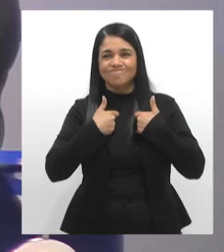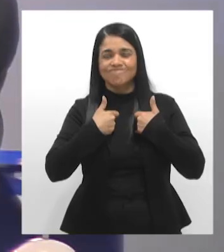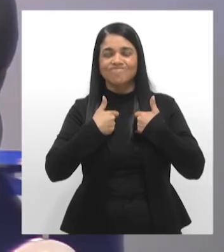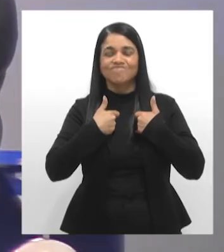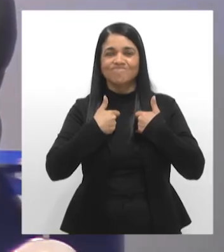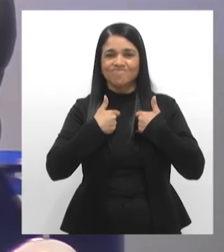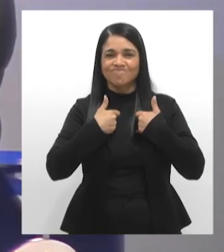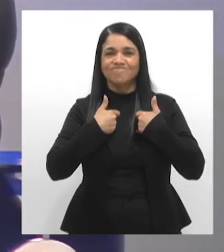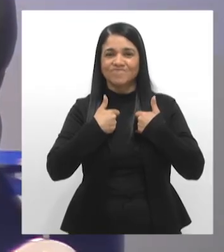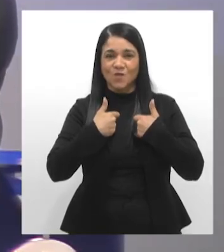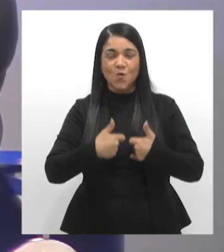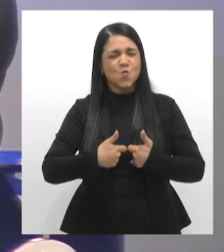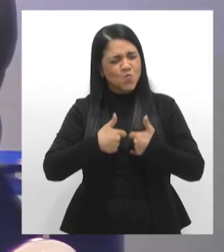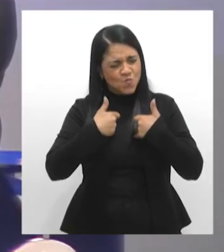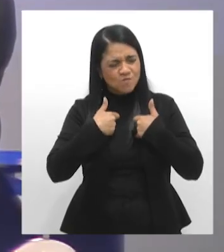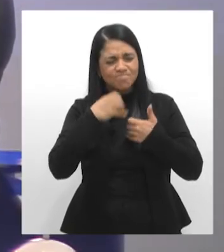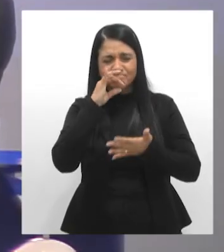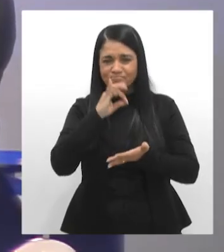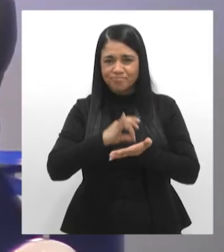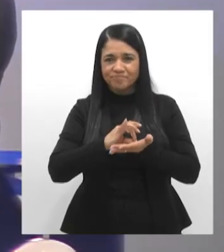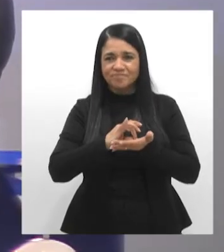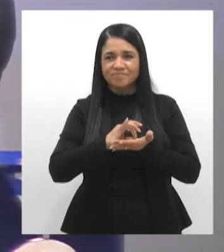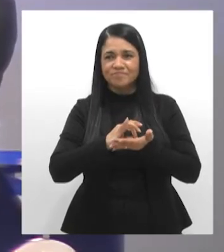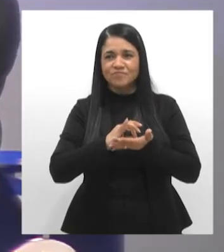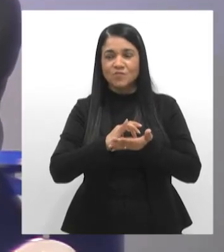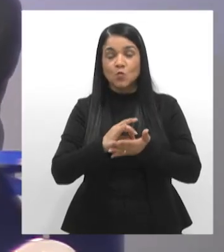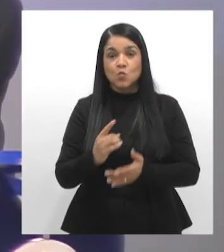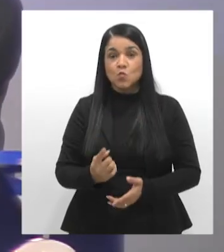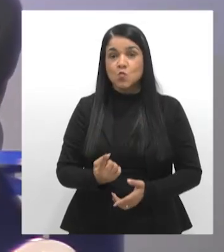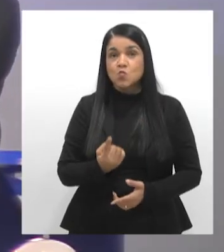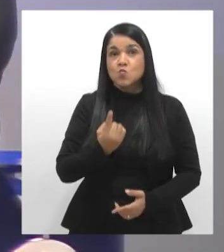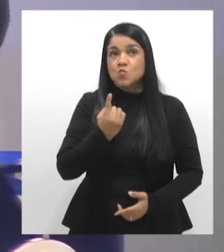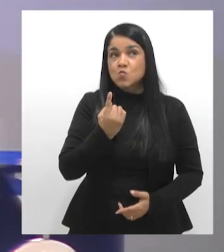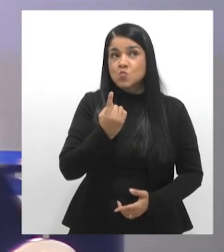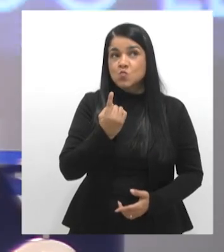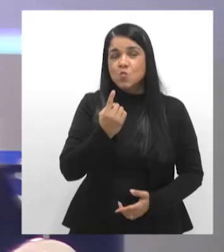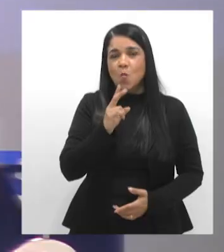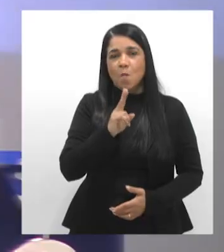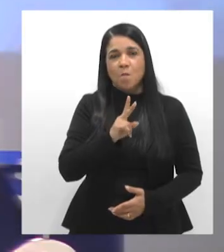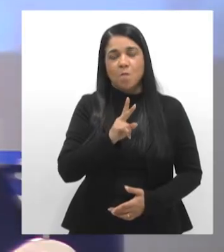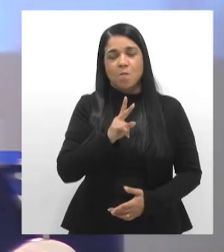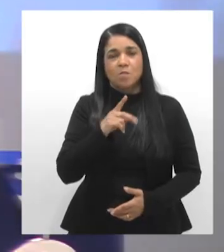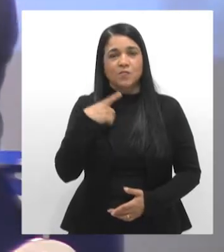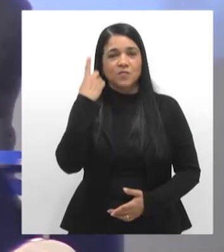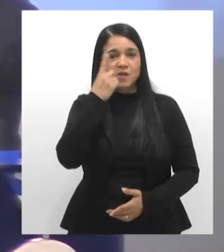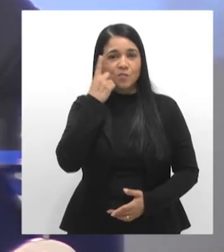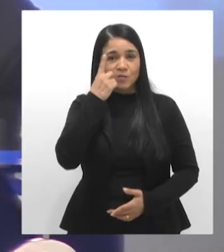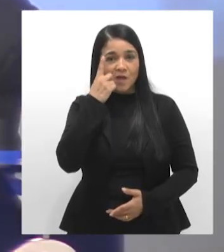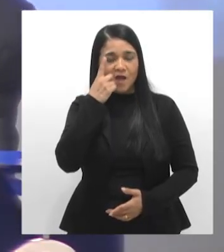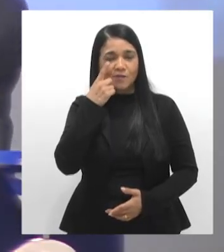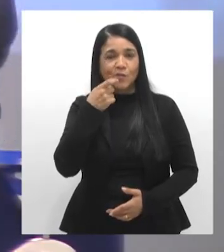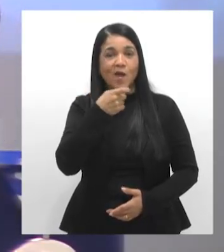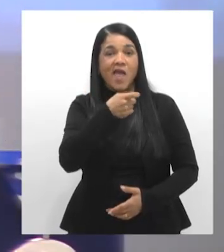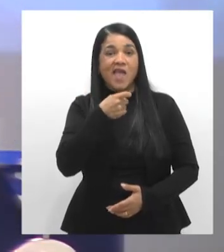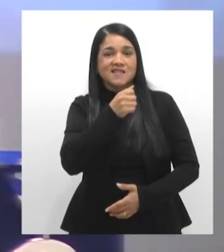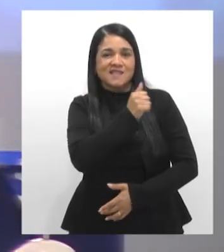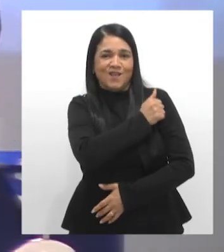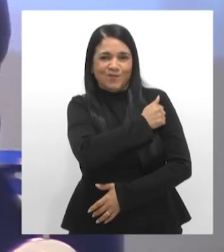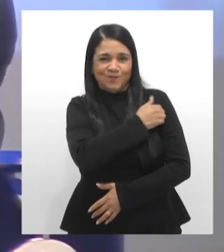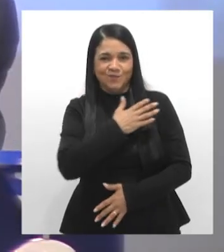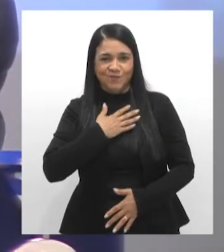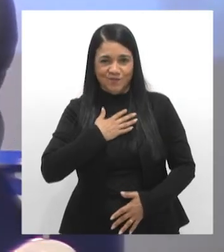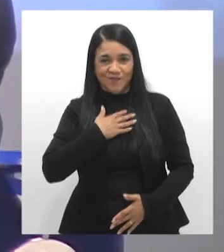talvez, um dos únicos deputados que foi aluno. Eu só